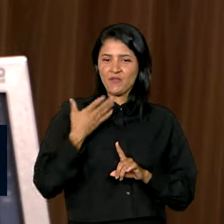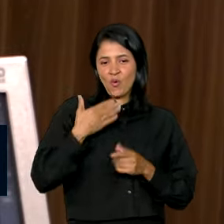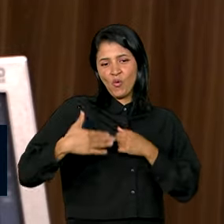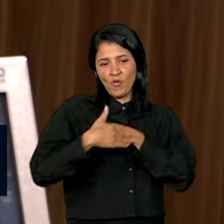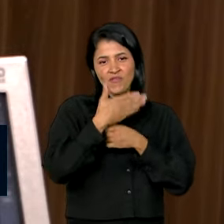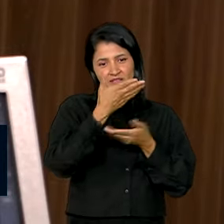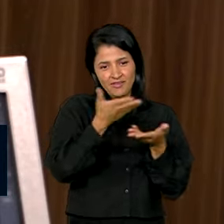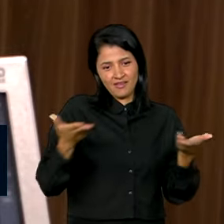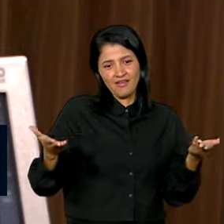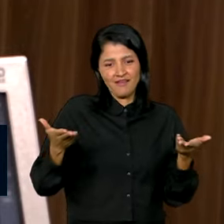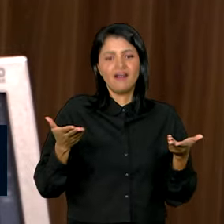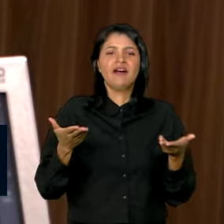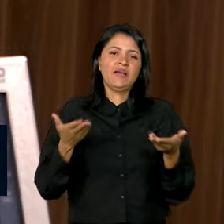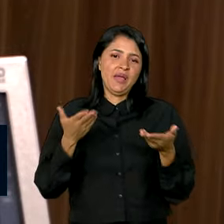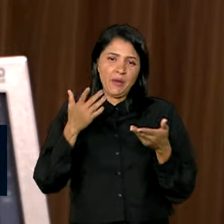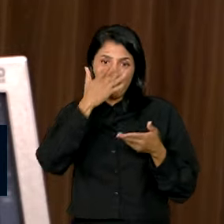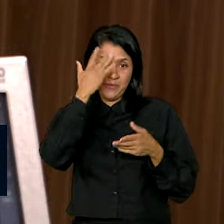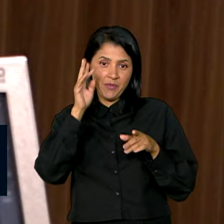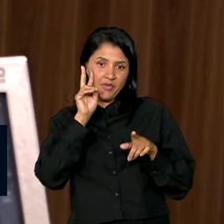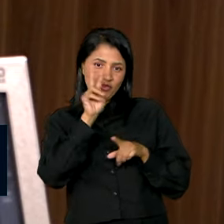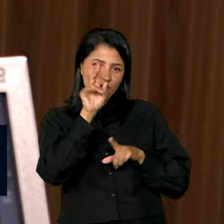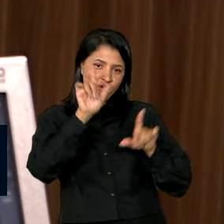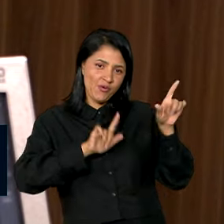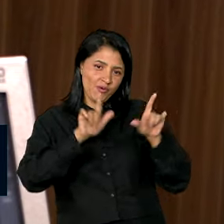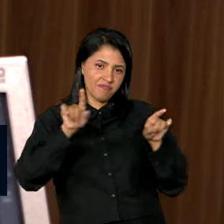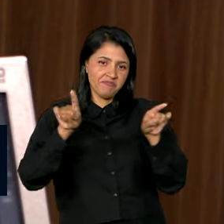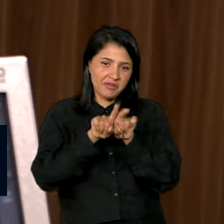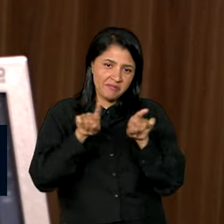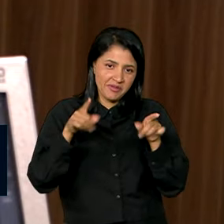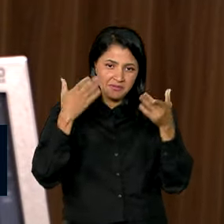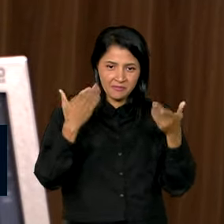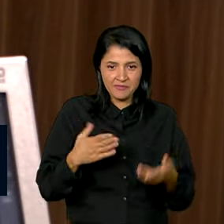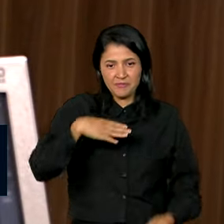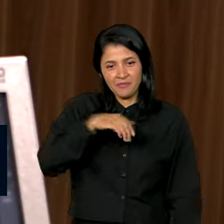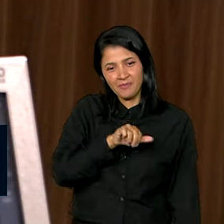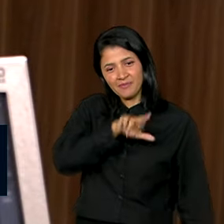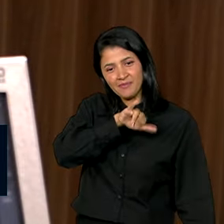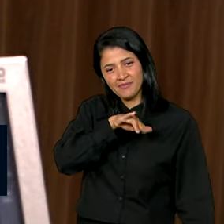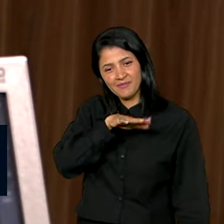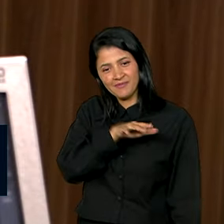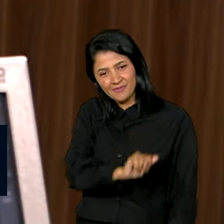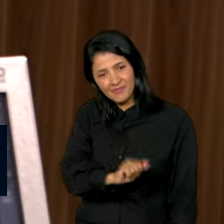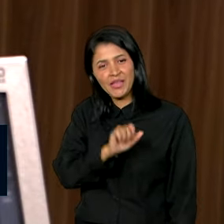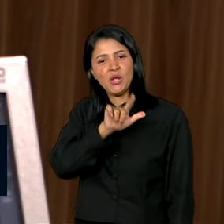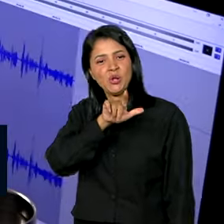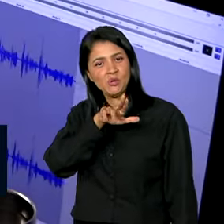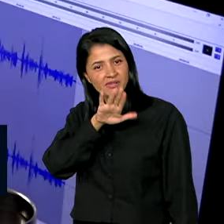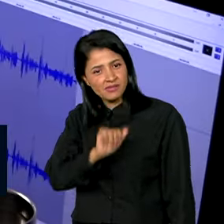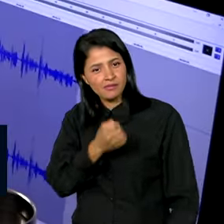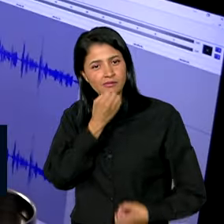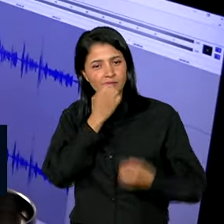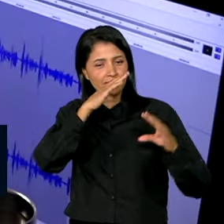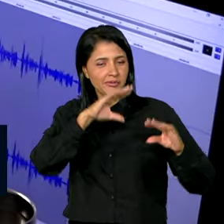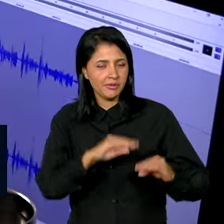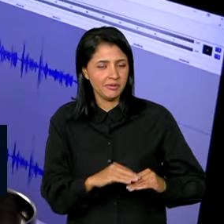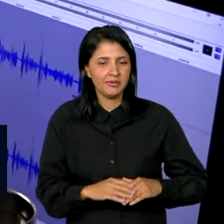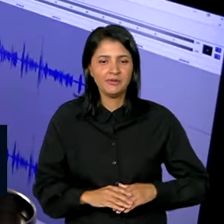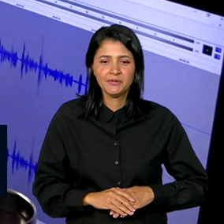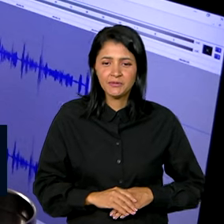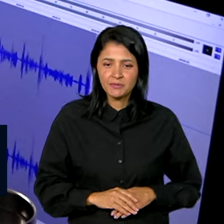com todos vocês, com os telespectadores. Então, Mariana, muito boa noite, Luciano também.